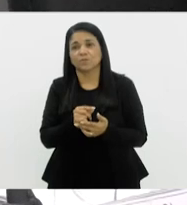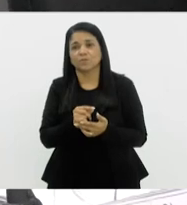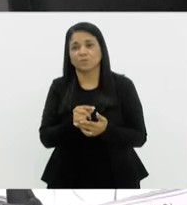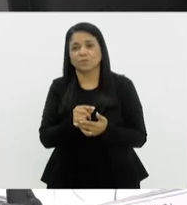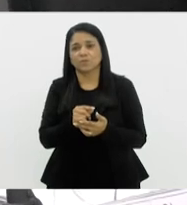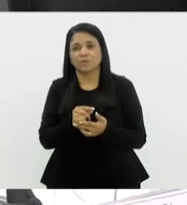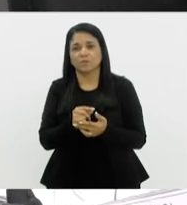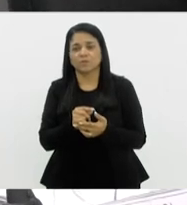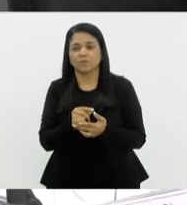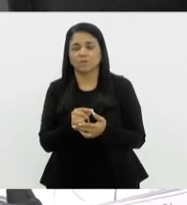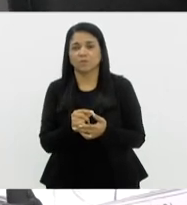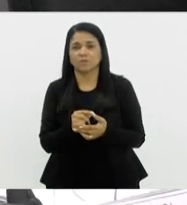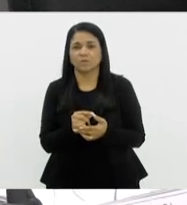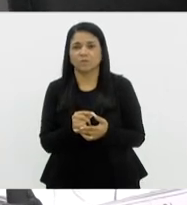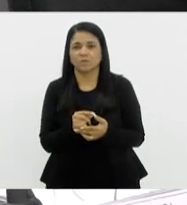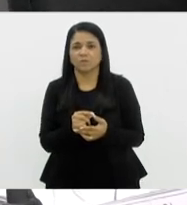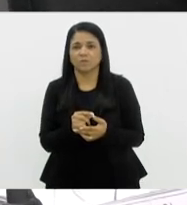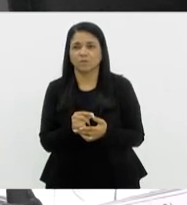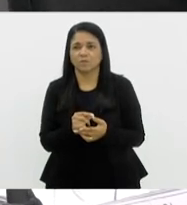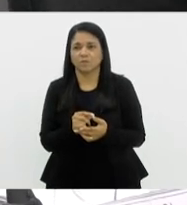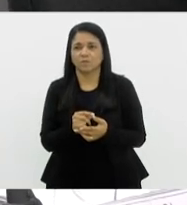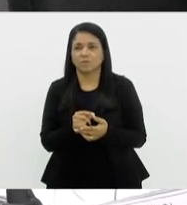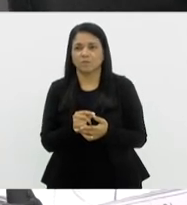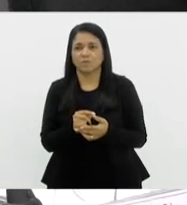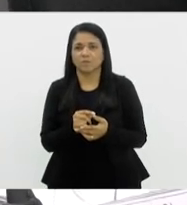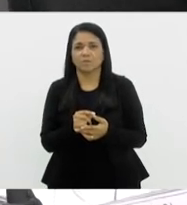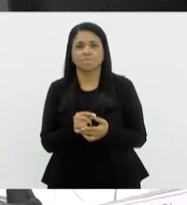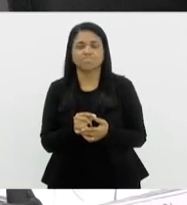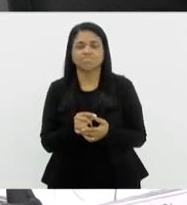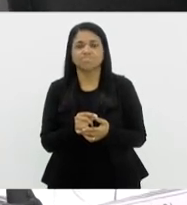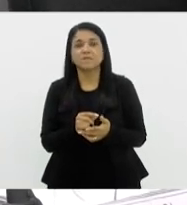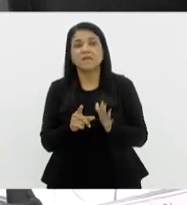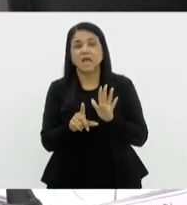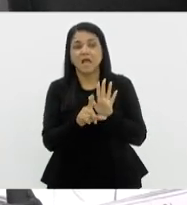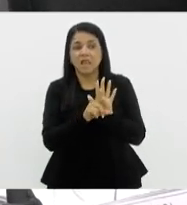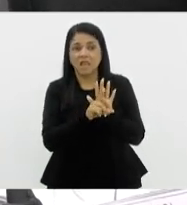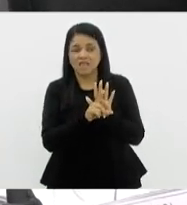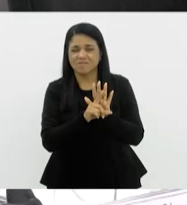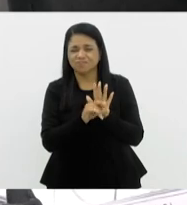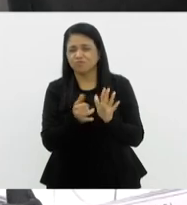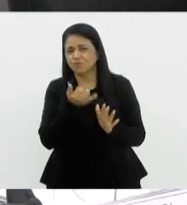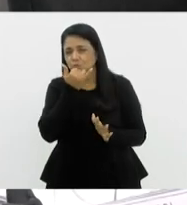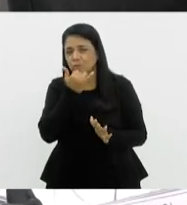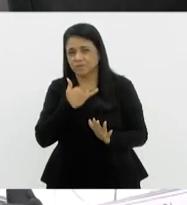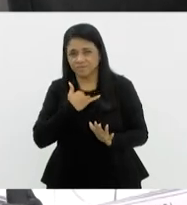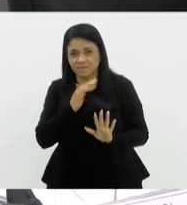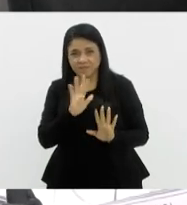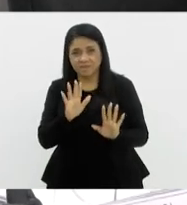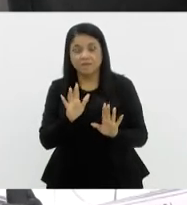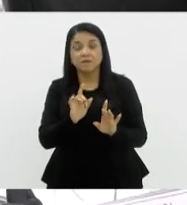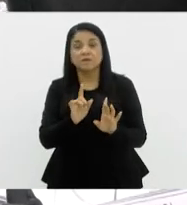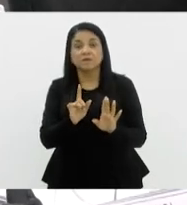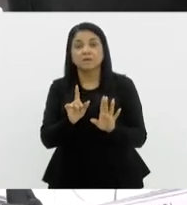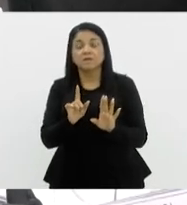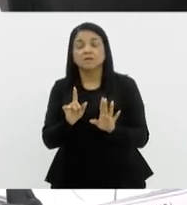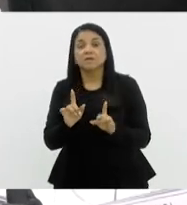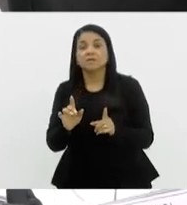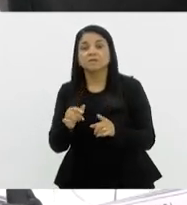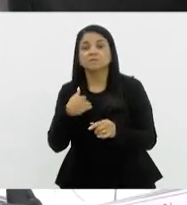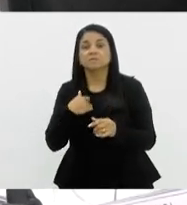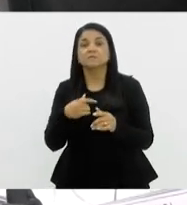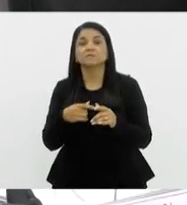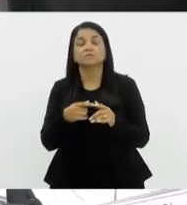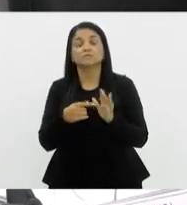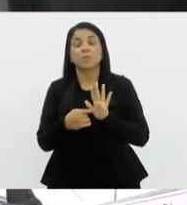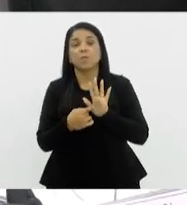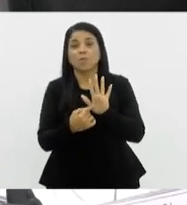Isso não. O quê? Não tem, essa lei entra em vigor, desculpa. A questão, ela estabelece